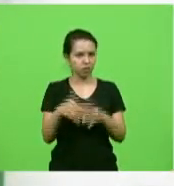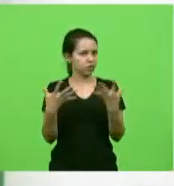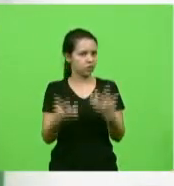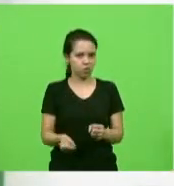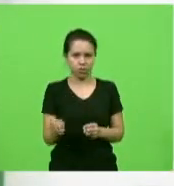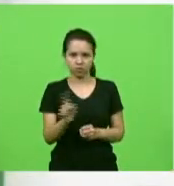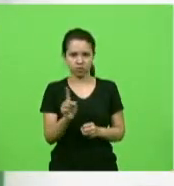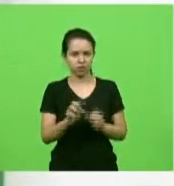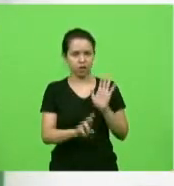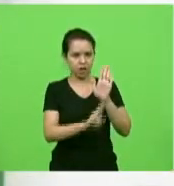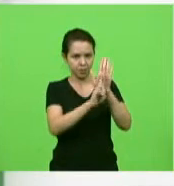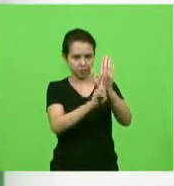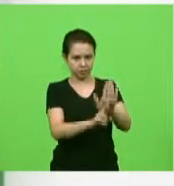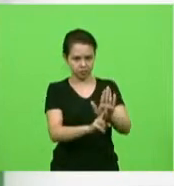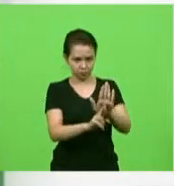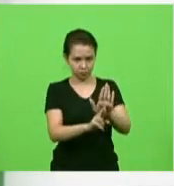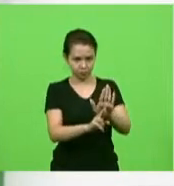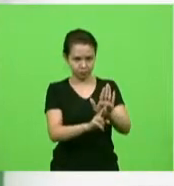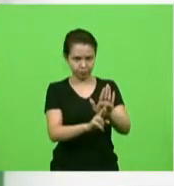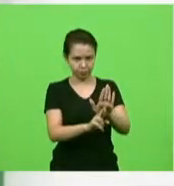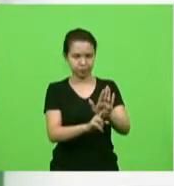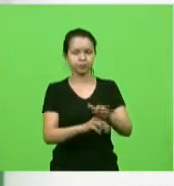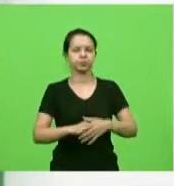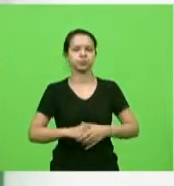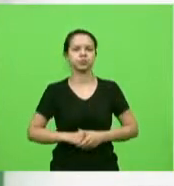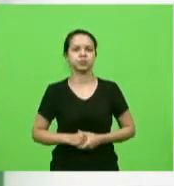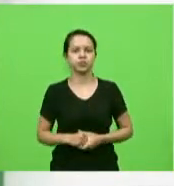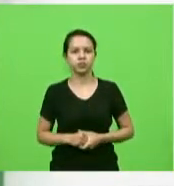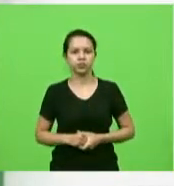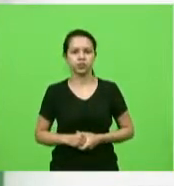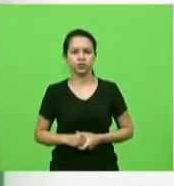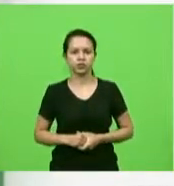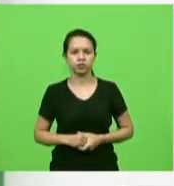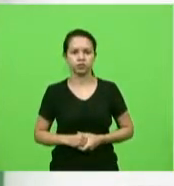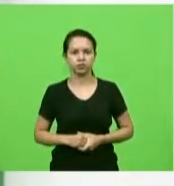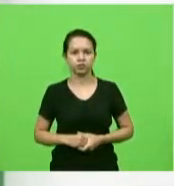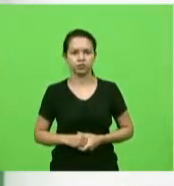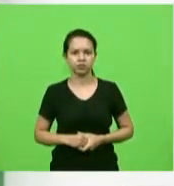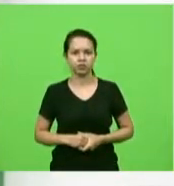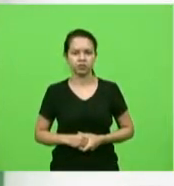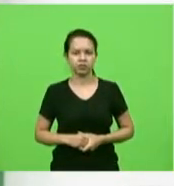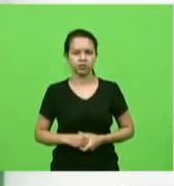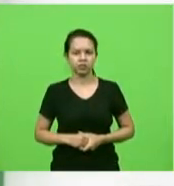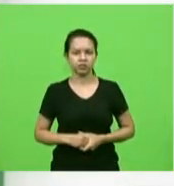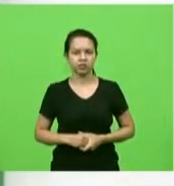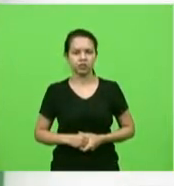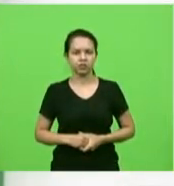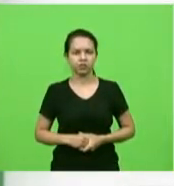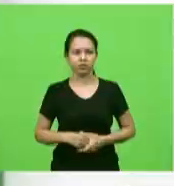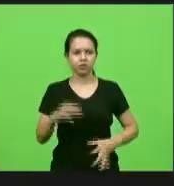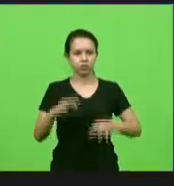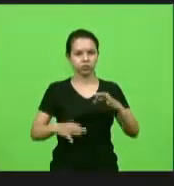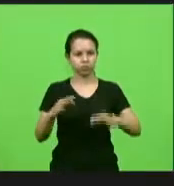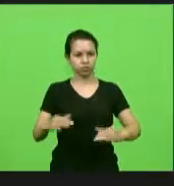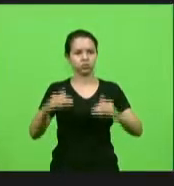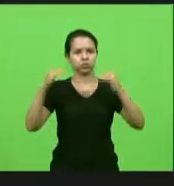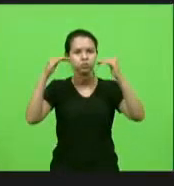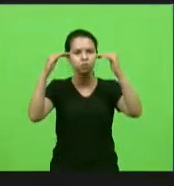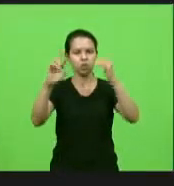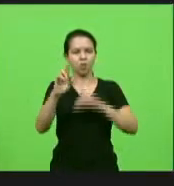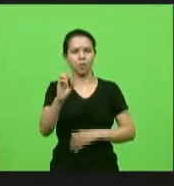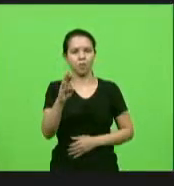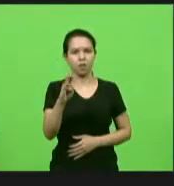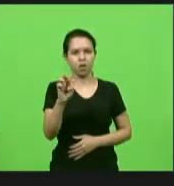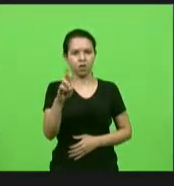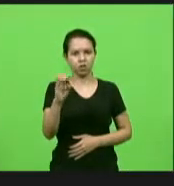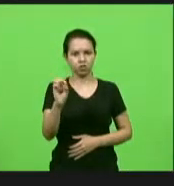da representação. Exatamente. Tem a palavra, na sequência, o desembargador Roberto Lucas Pacheco,